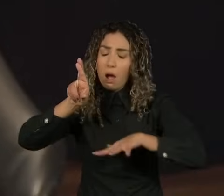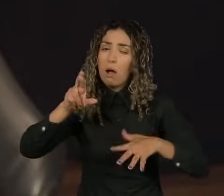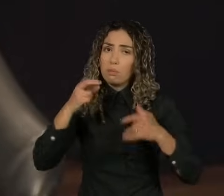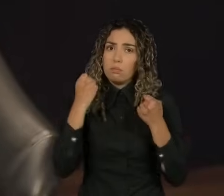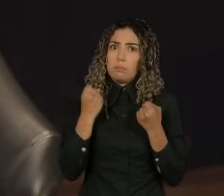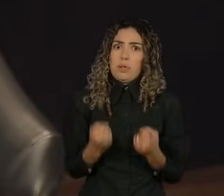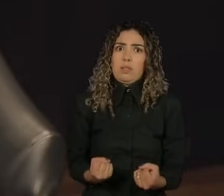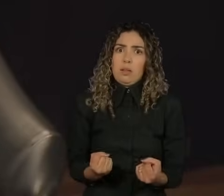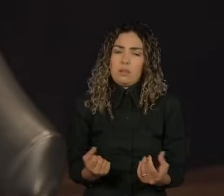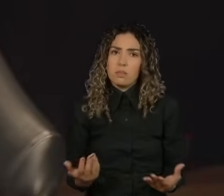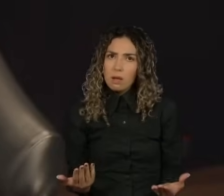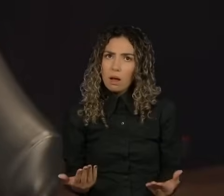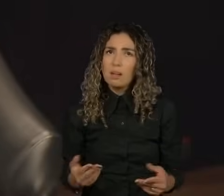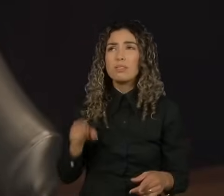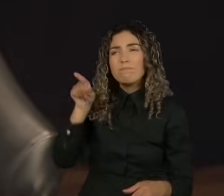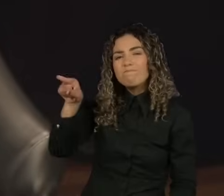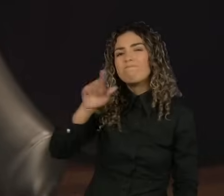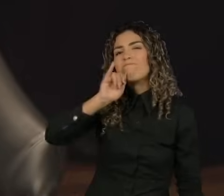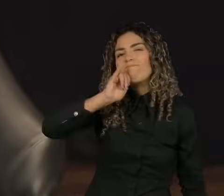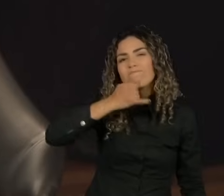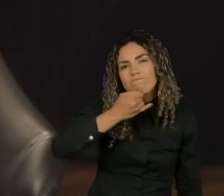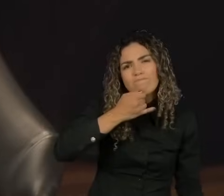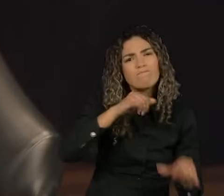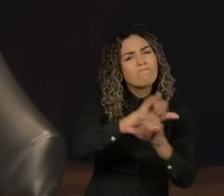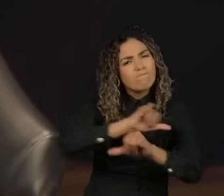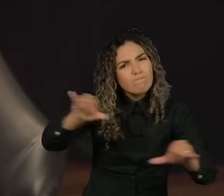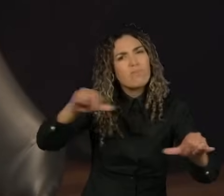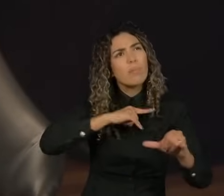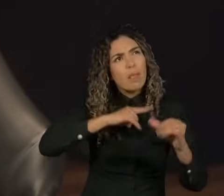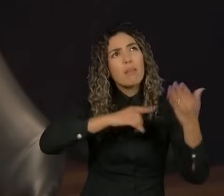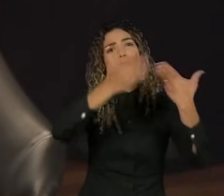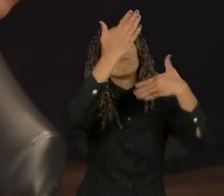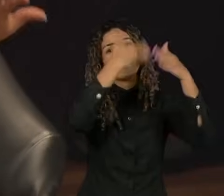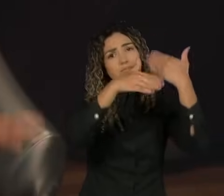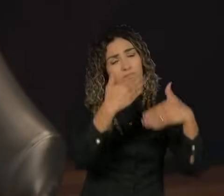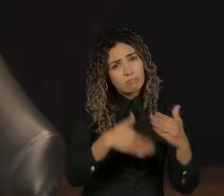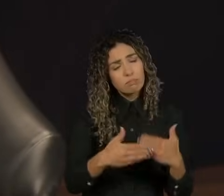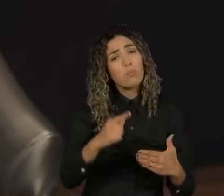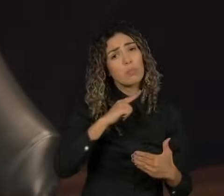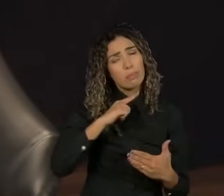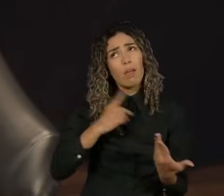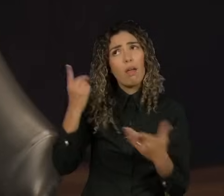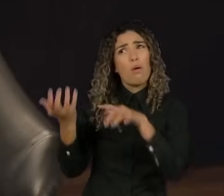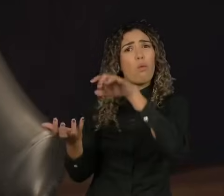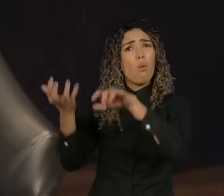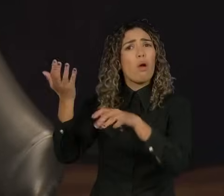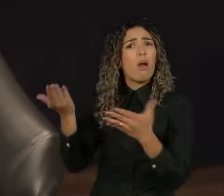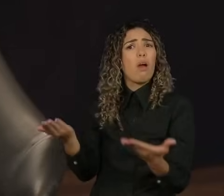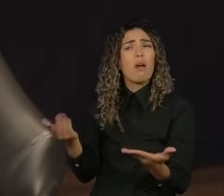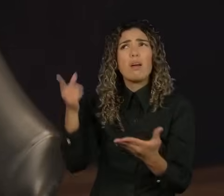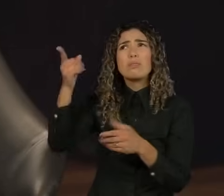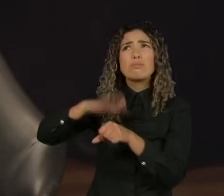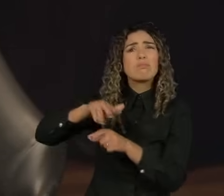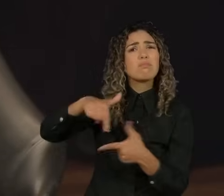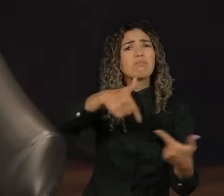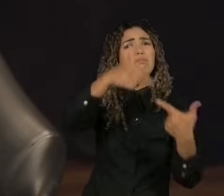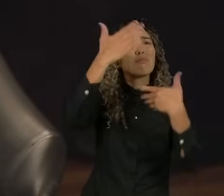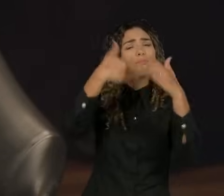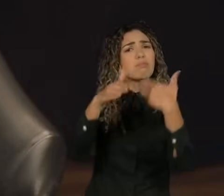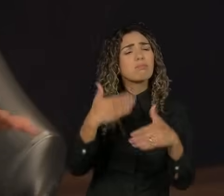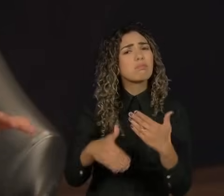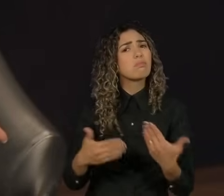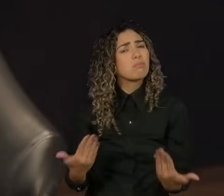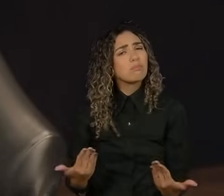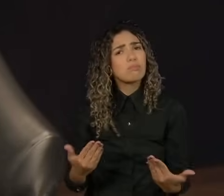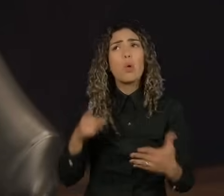Chay lamentou os retrocessos socioambientais promovidos pelo Congresso Nacional e lembrou o que é ser uma